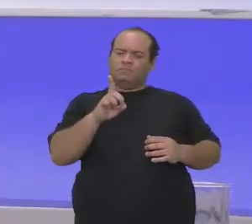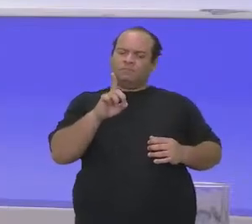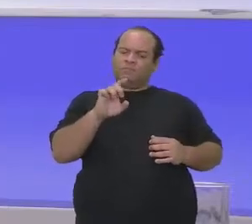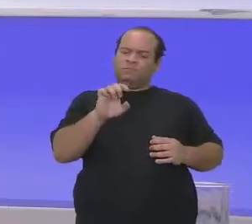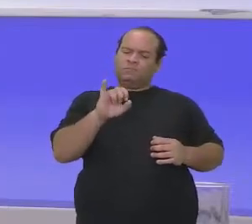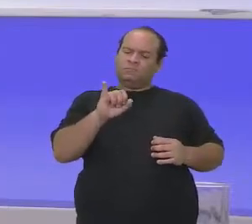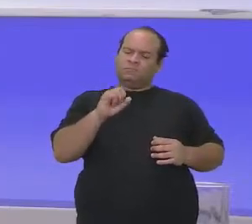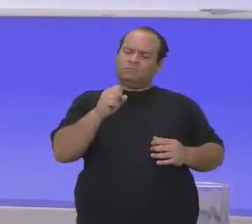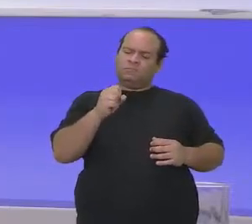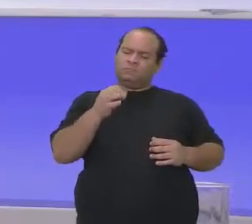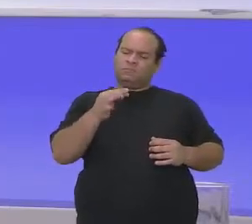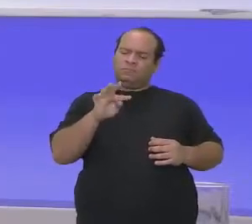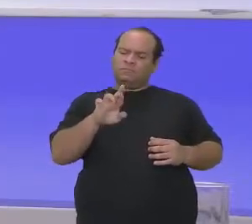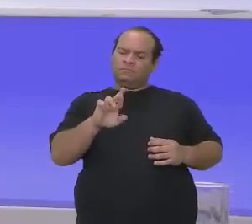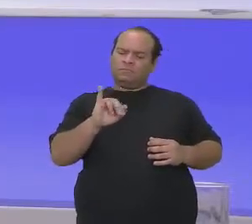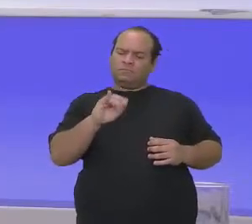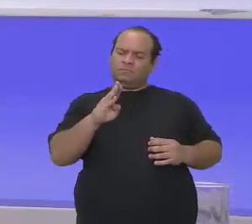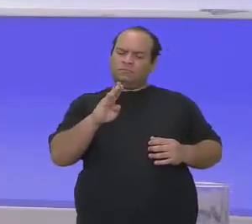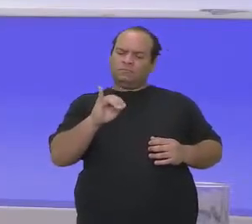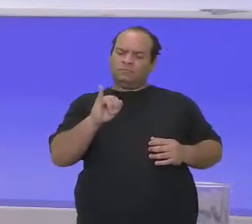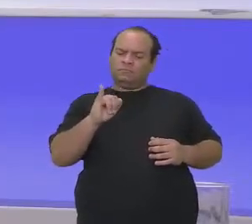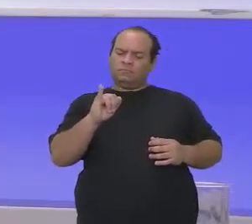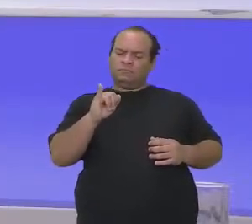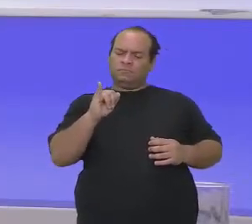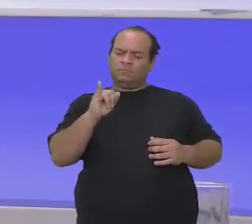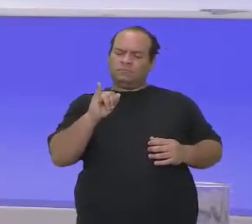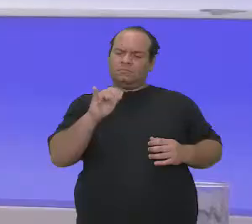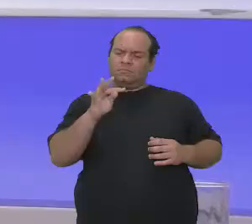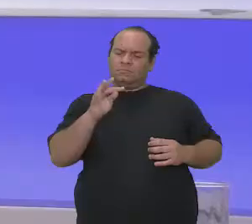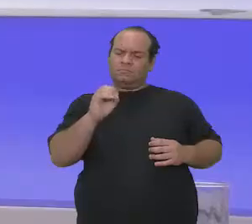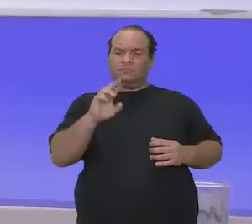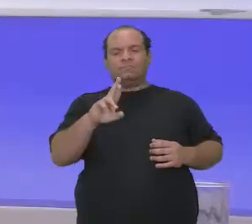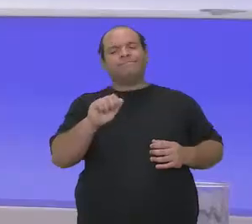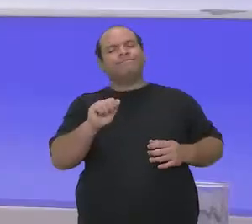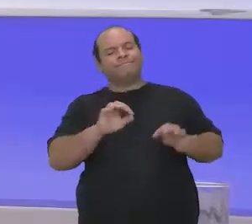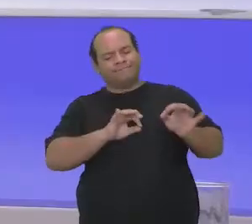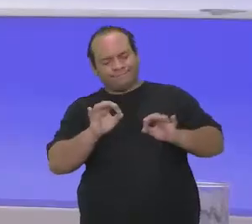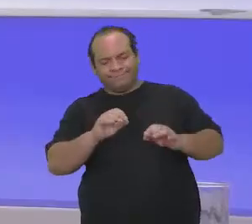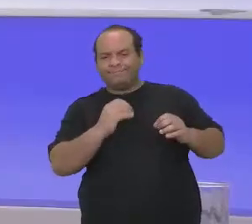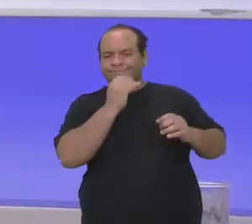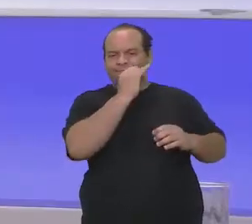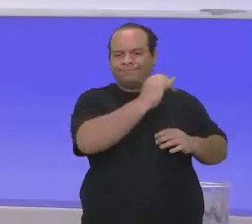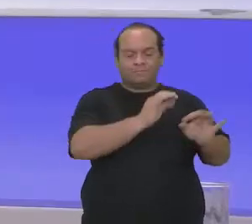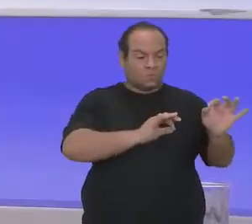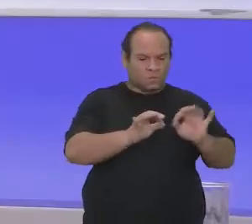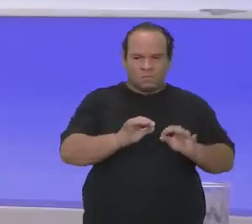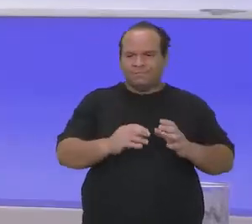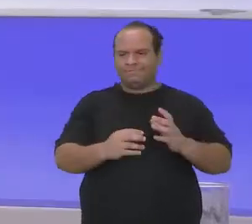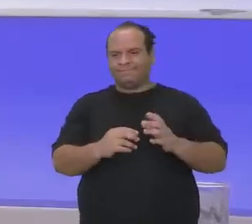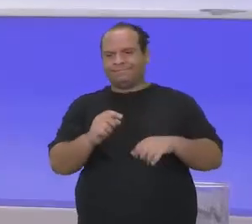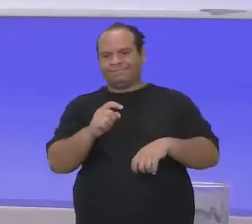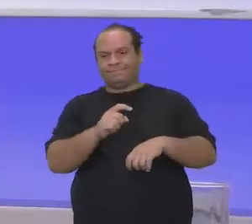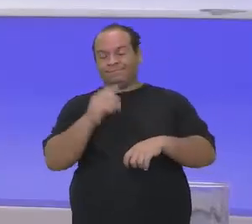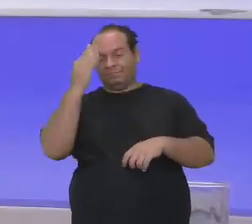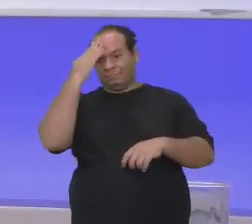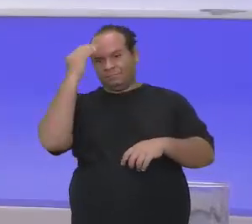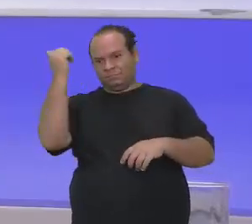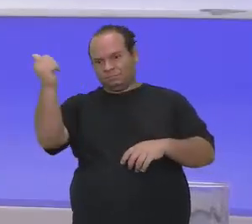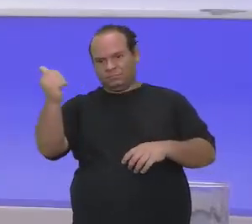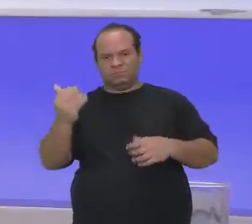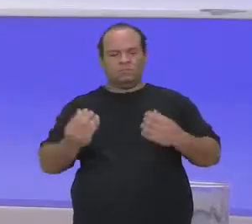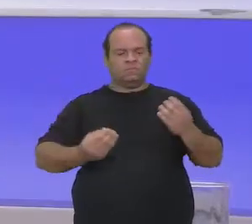momento que eu homologo o meu sistema solar dentro da distribuidora, a distribuidora tem noção